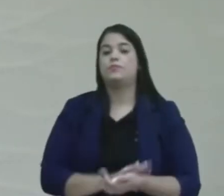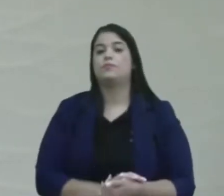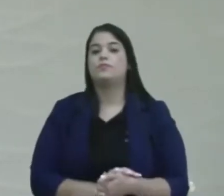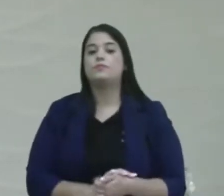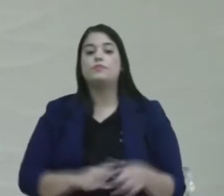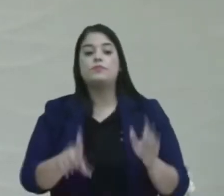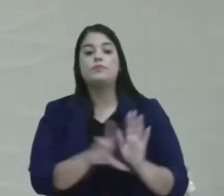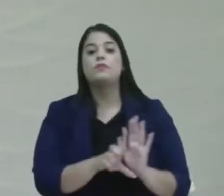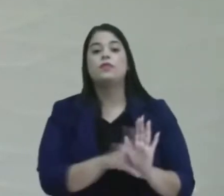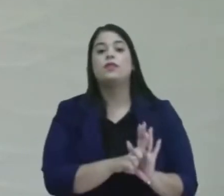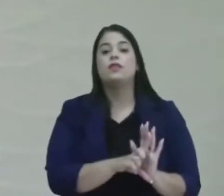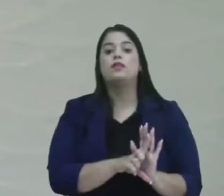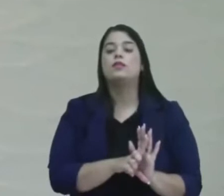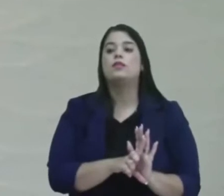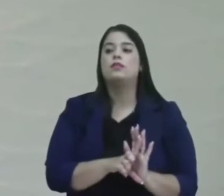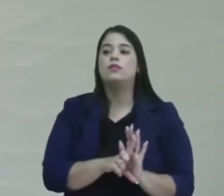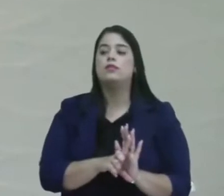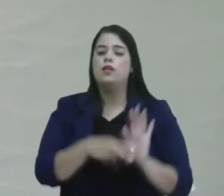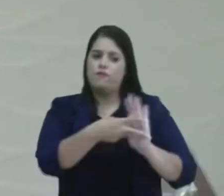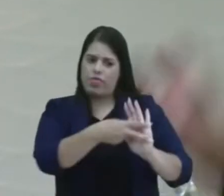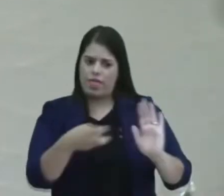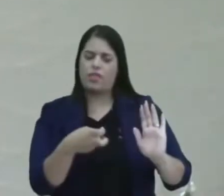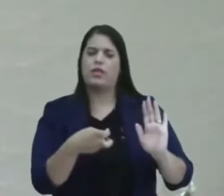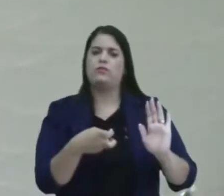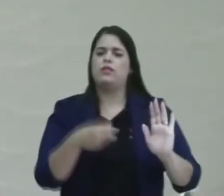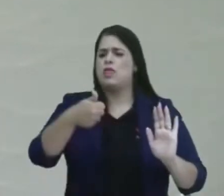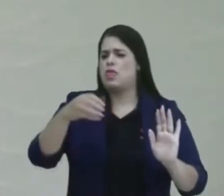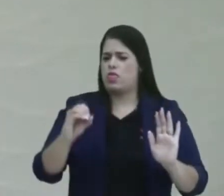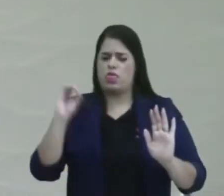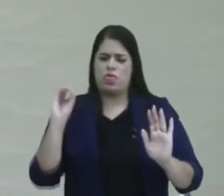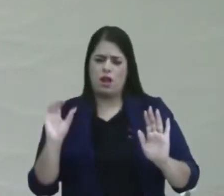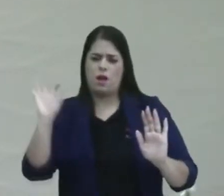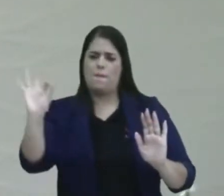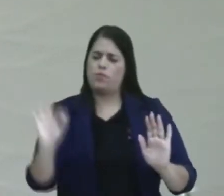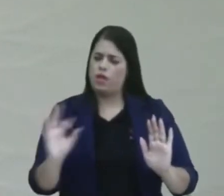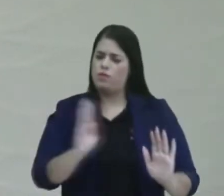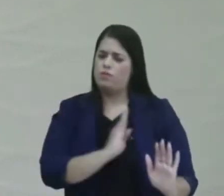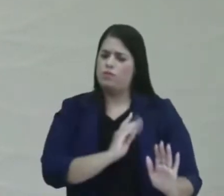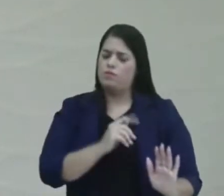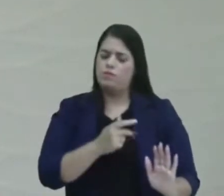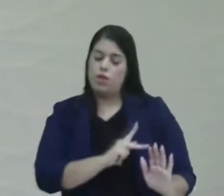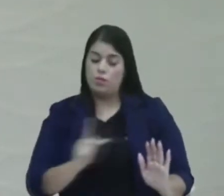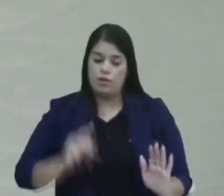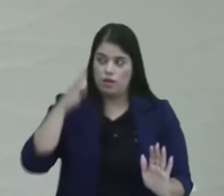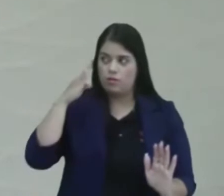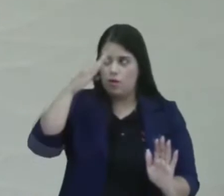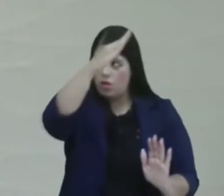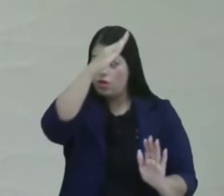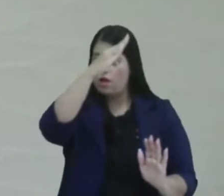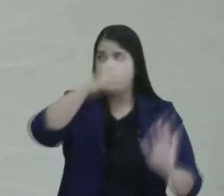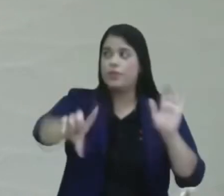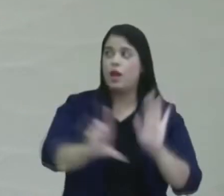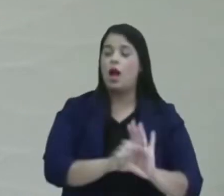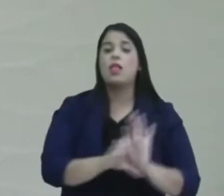que é a lei Aldir Blanc II, que foi vetada 100% pelo presidente Bolsonaro. Essa lei, ela ia